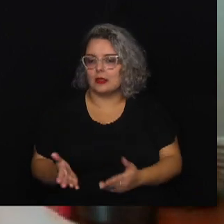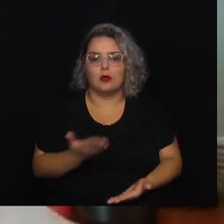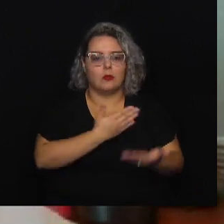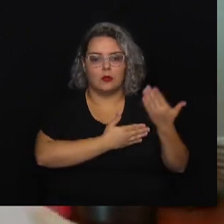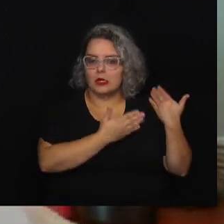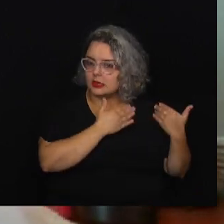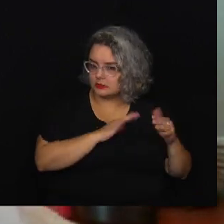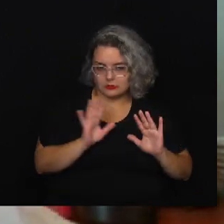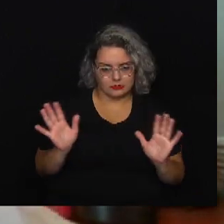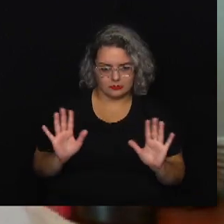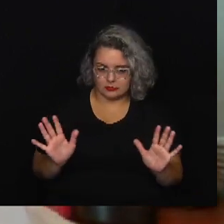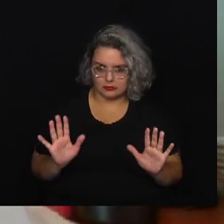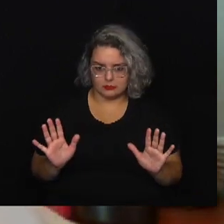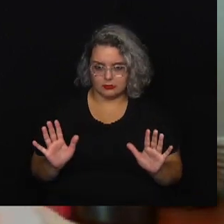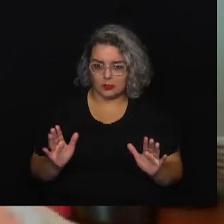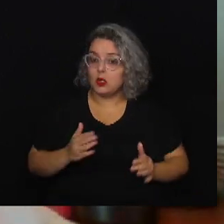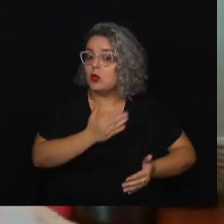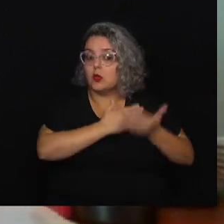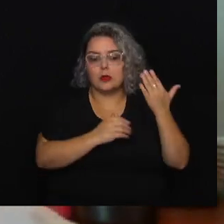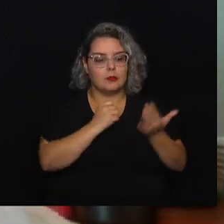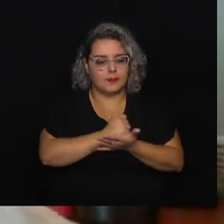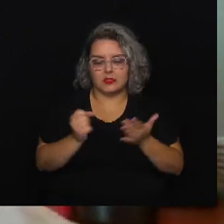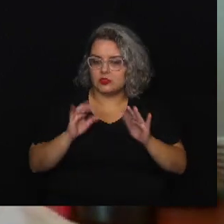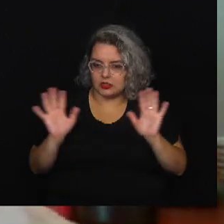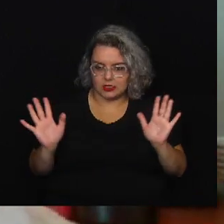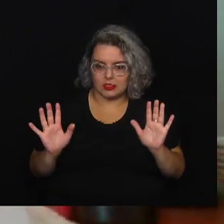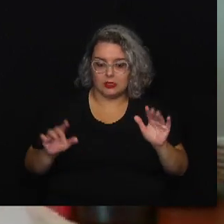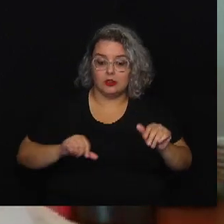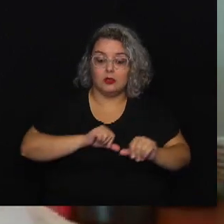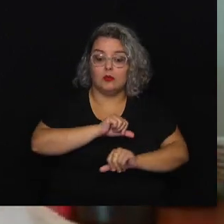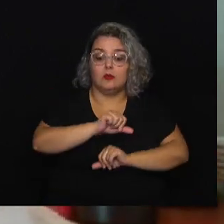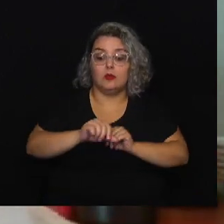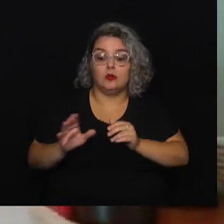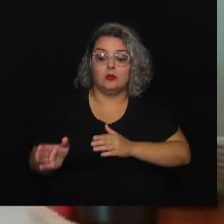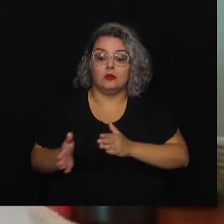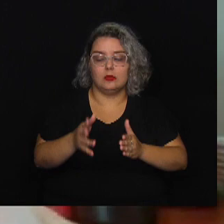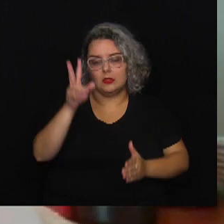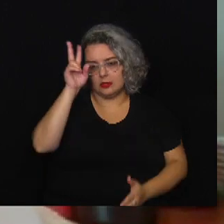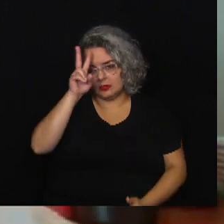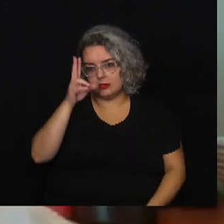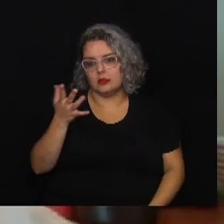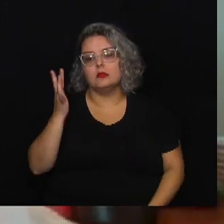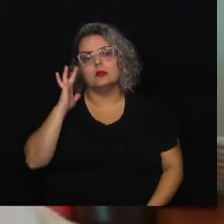Isso aí mudou o rumo da história, né? Então, acho que